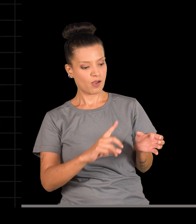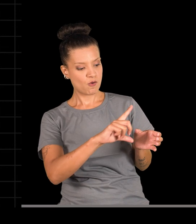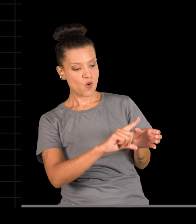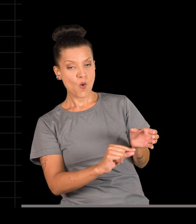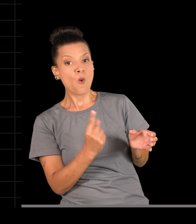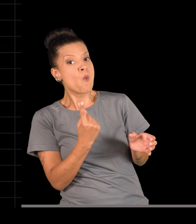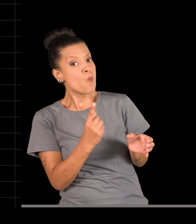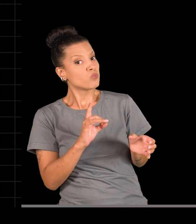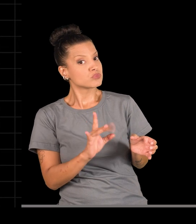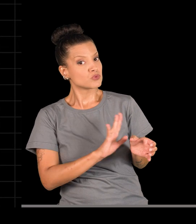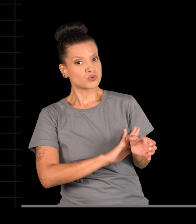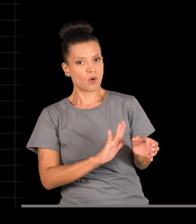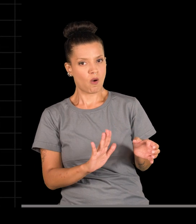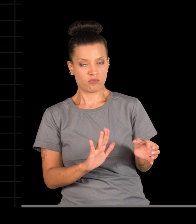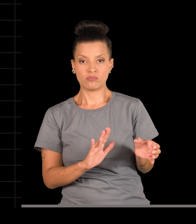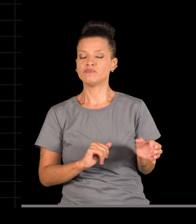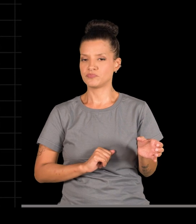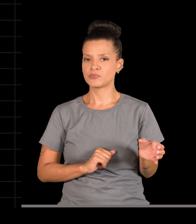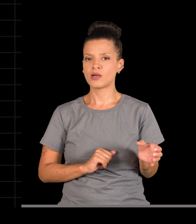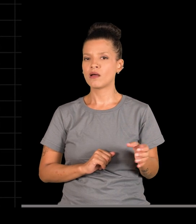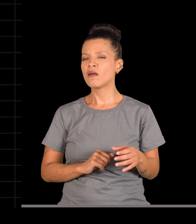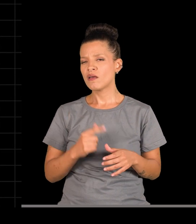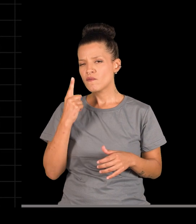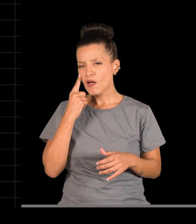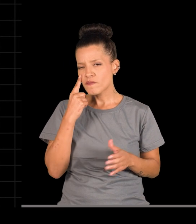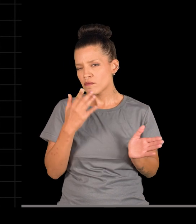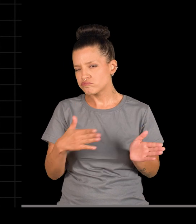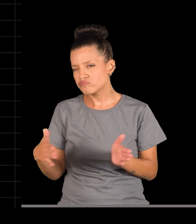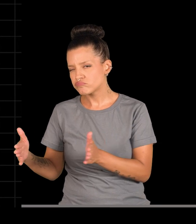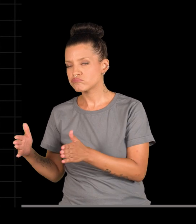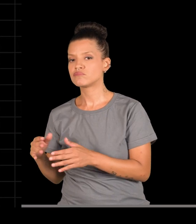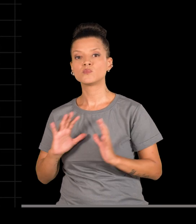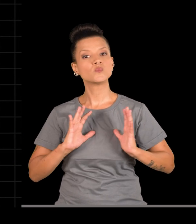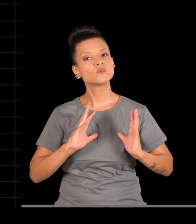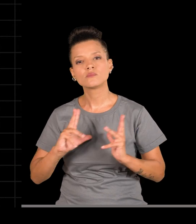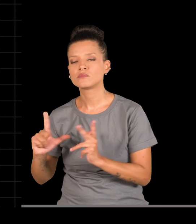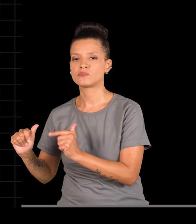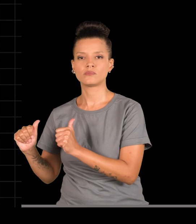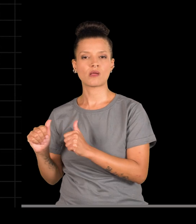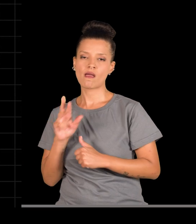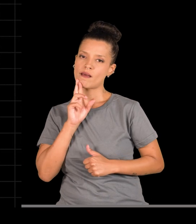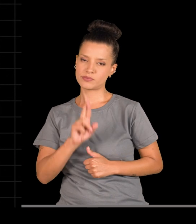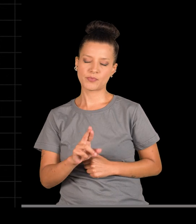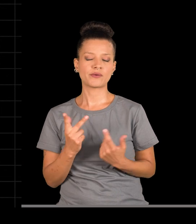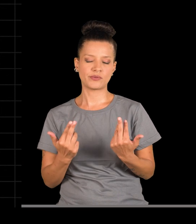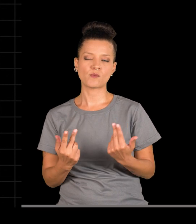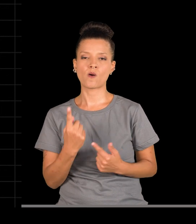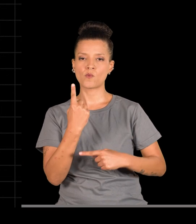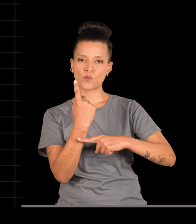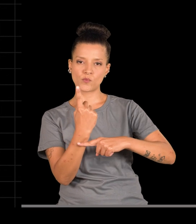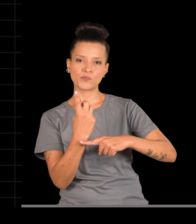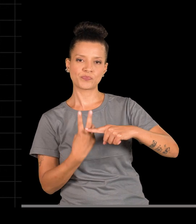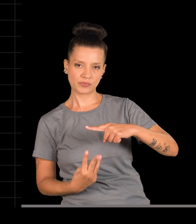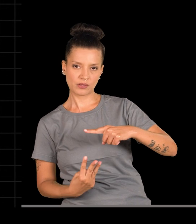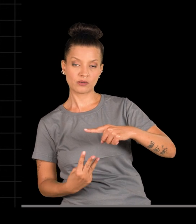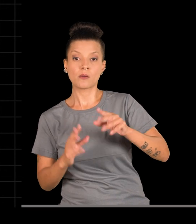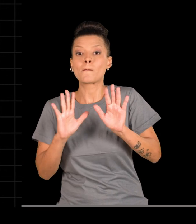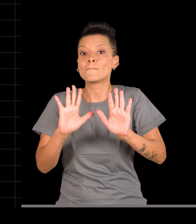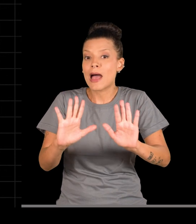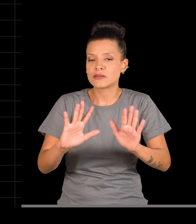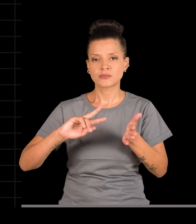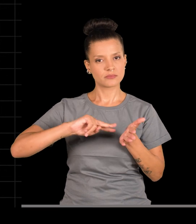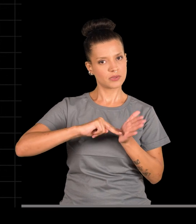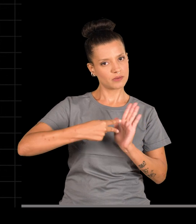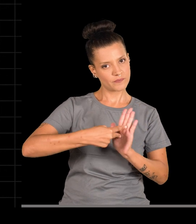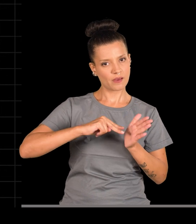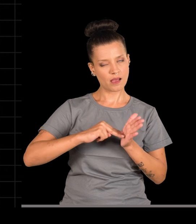apenas 1 copo desses 3, eu bebi 1/3. Você vai perceber que em todos os probleminhas que a gente vai resolver aqui agora, todas as respostas vão dar